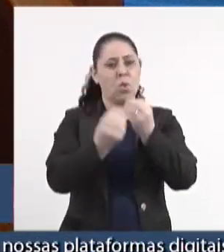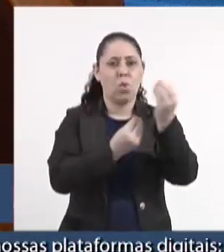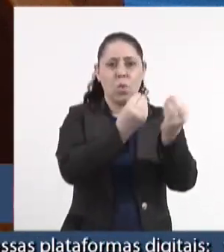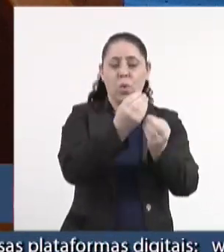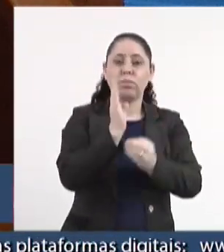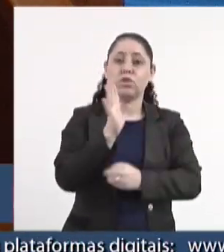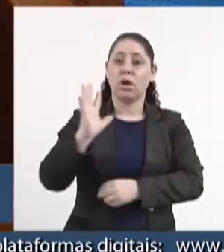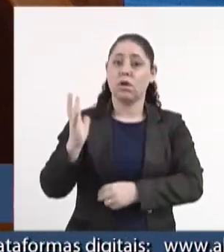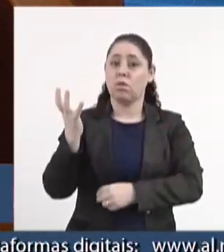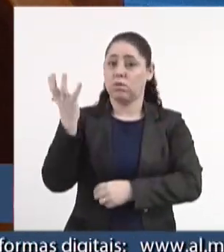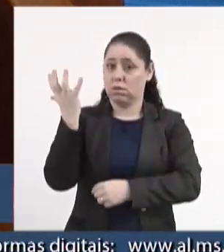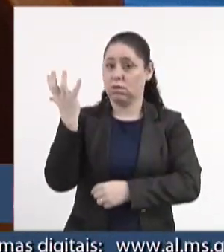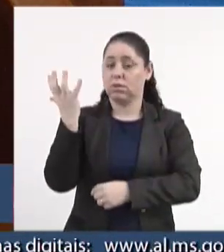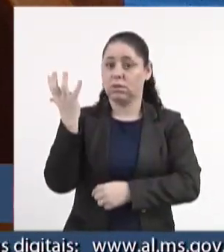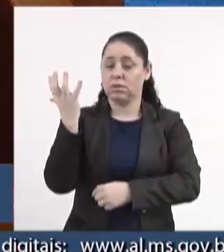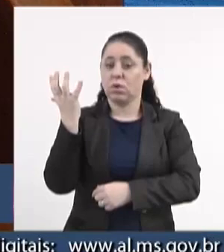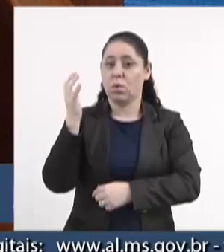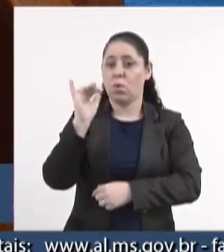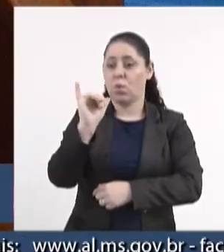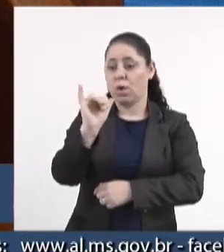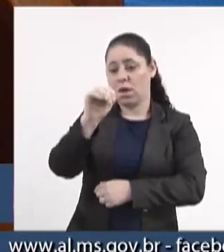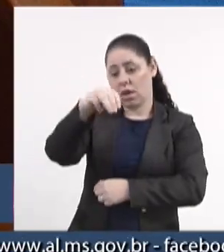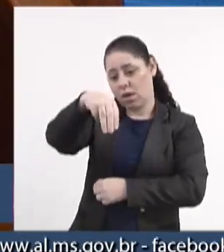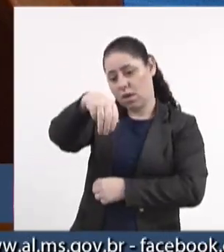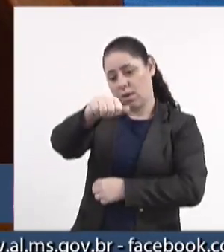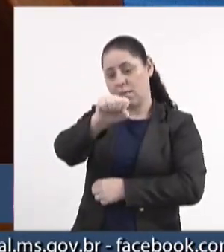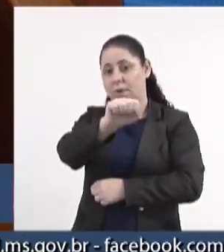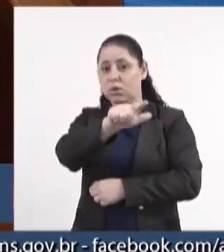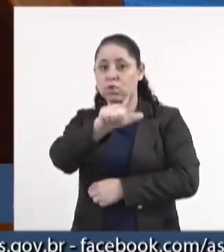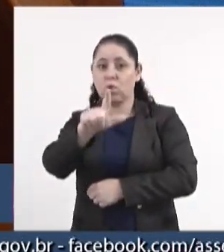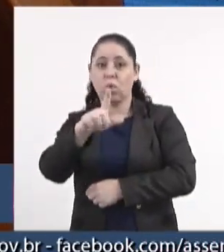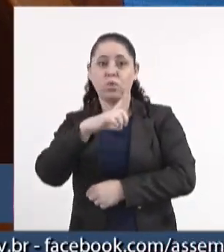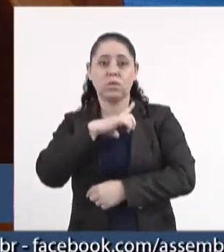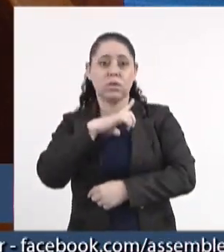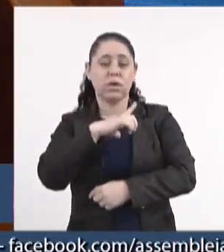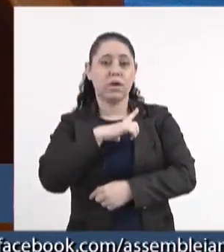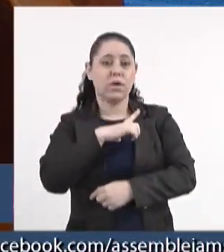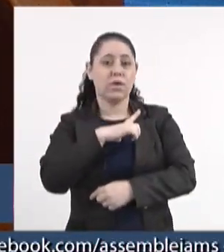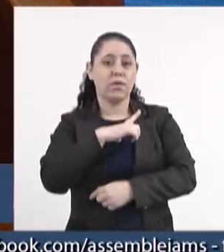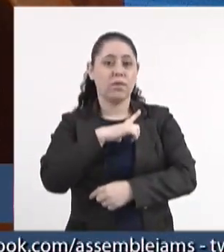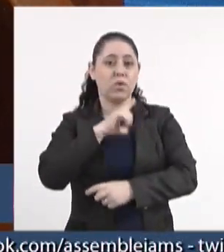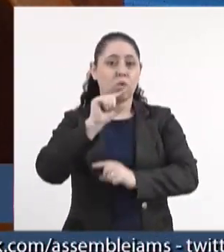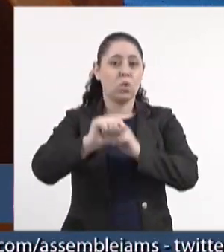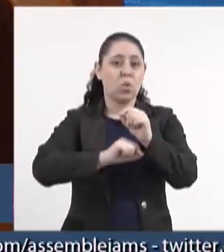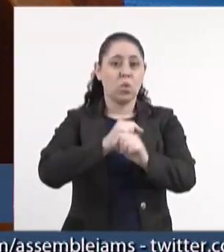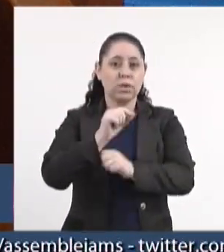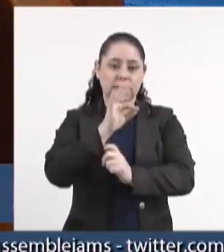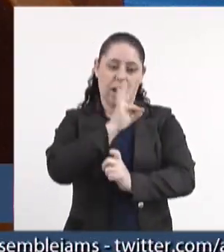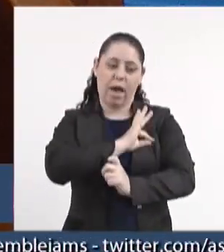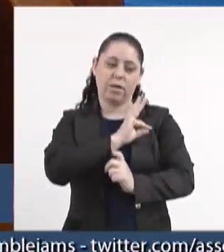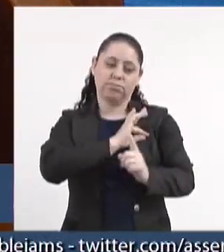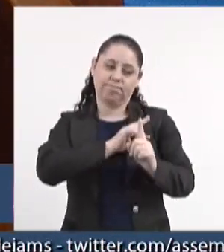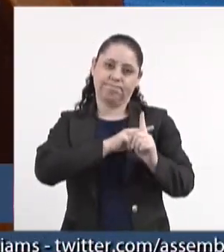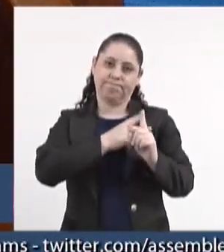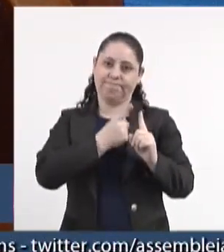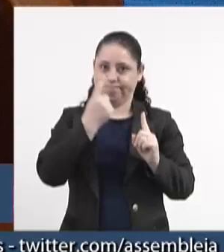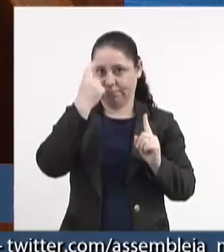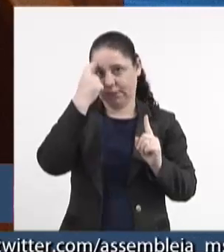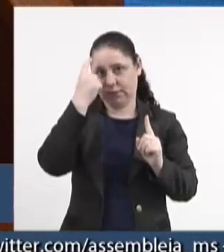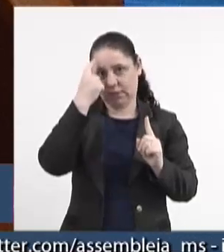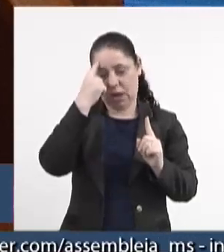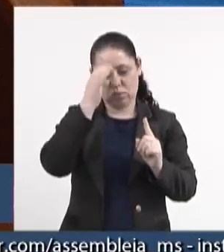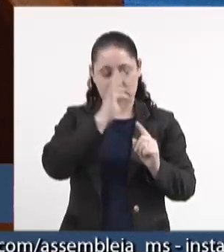já aconteceu no Imaçu, onde teve uma recuperação salarial, pensar